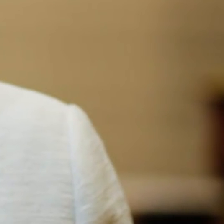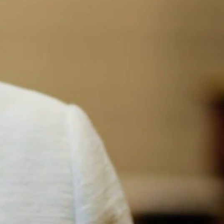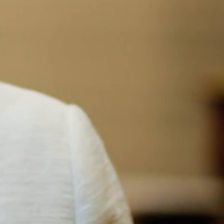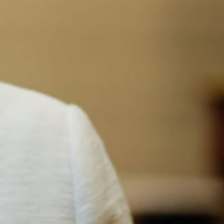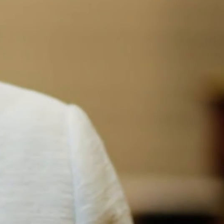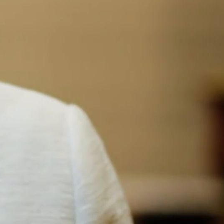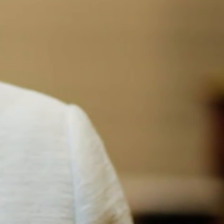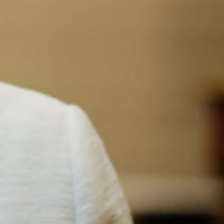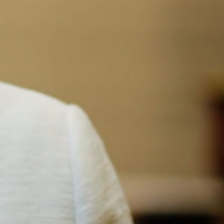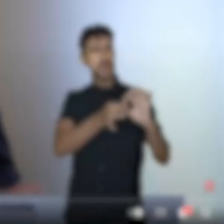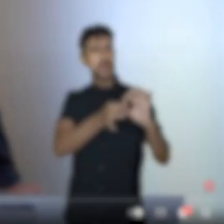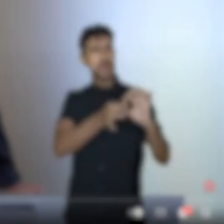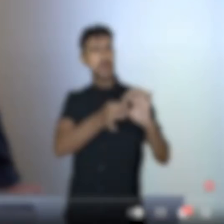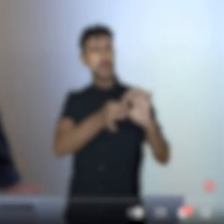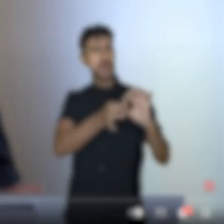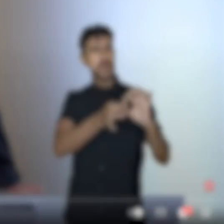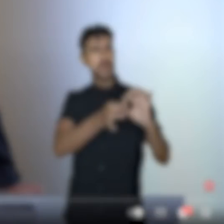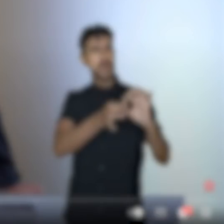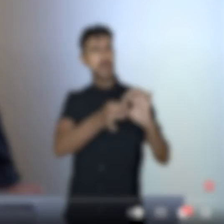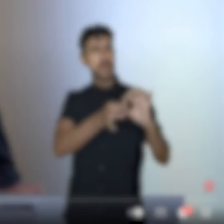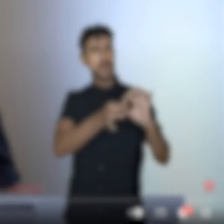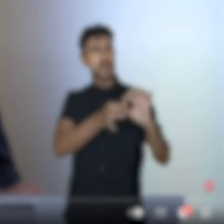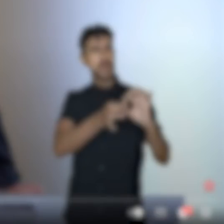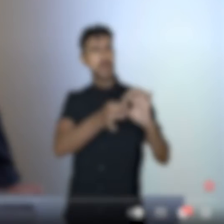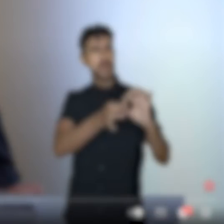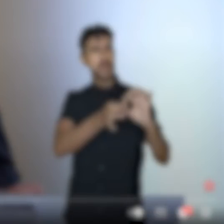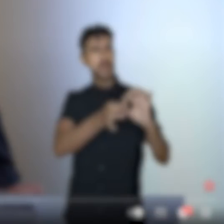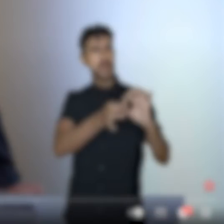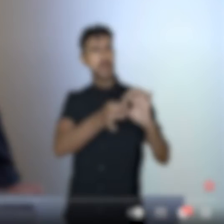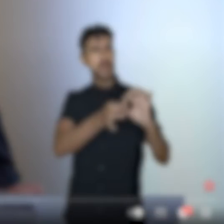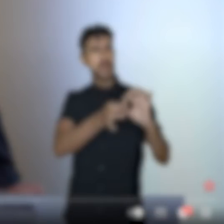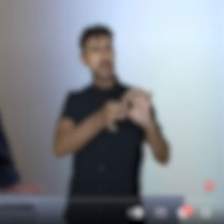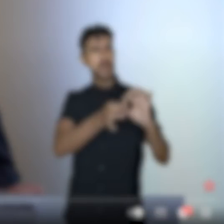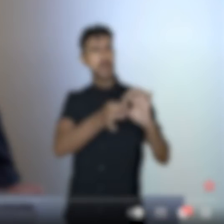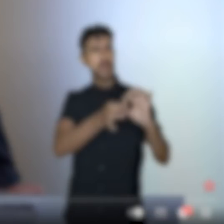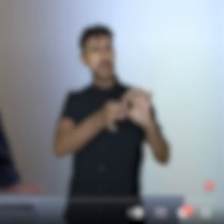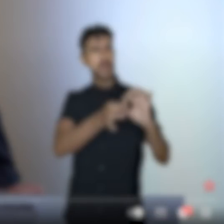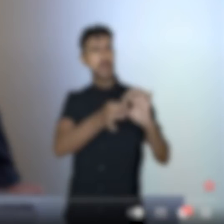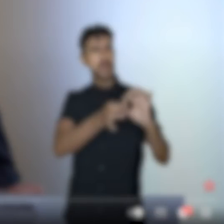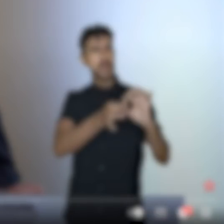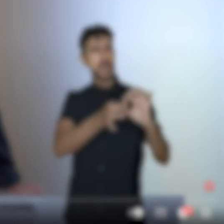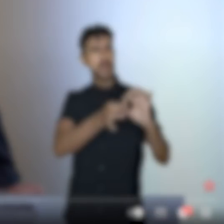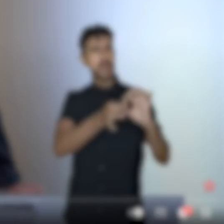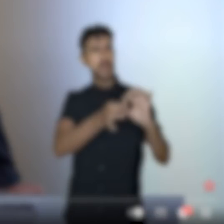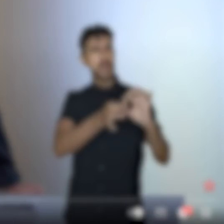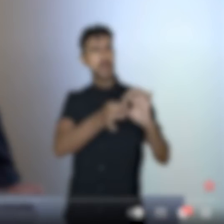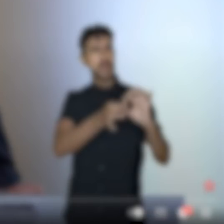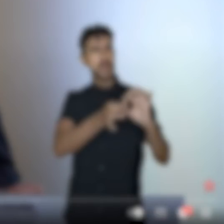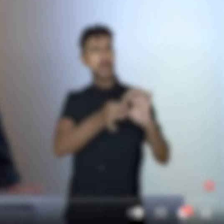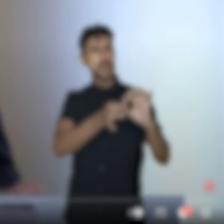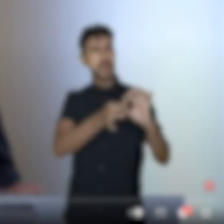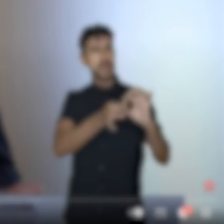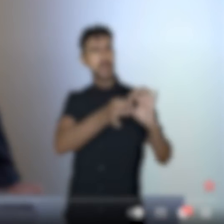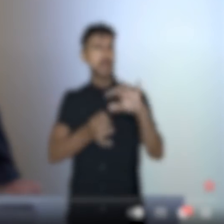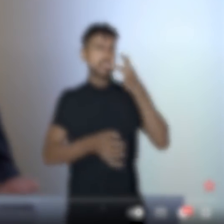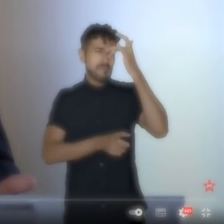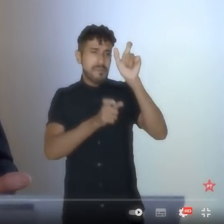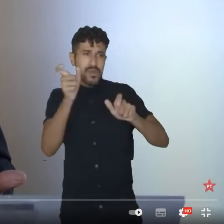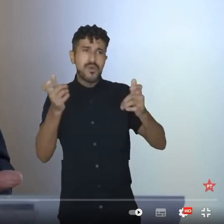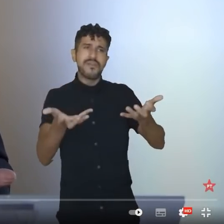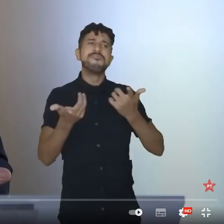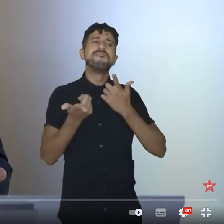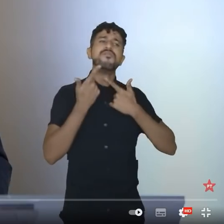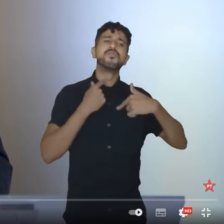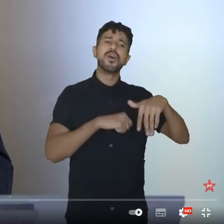dos trabalhadores atualmente é vegetariana E além disso ele fez um comentário ali que eu gostaria de falar a respeito que vamos assistir juntos dá uma olhada